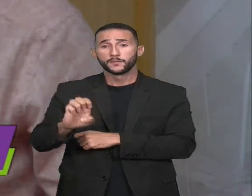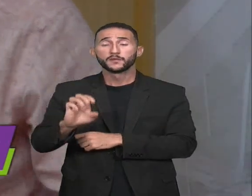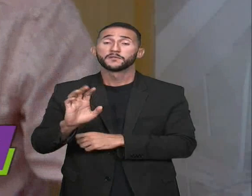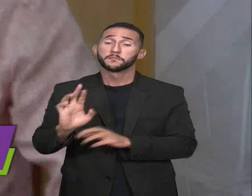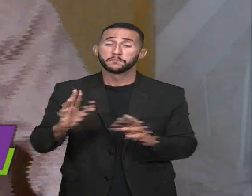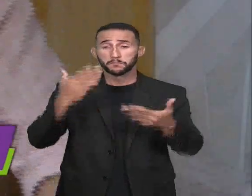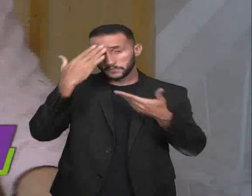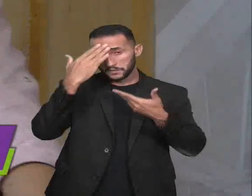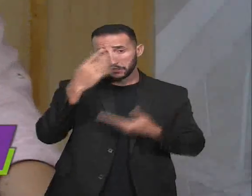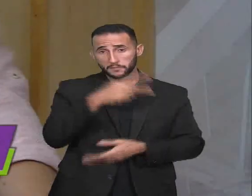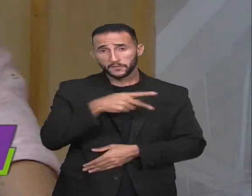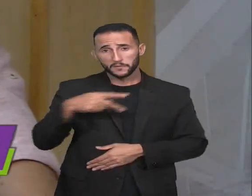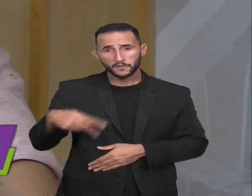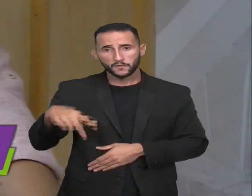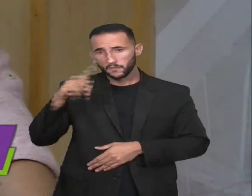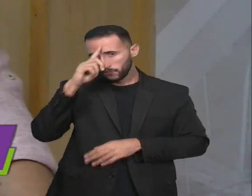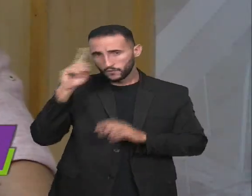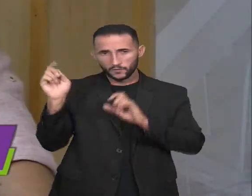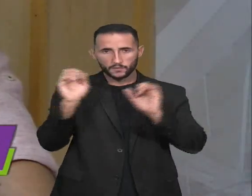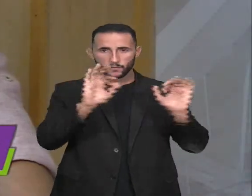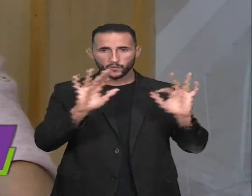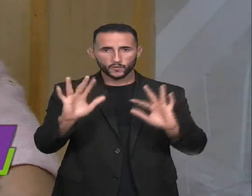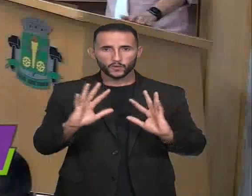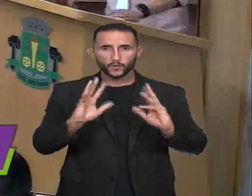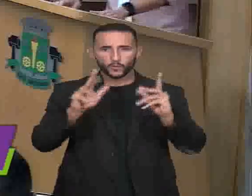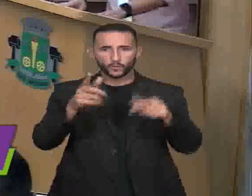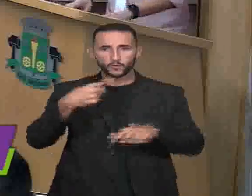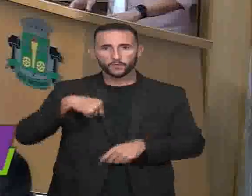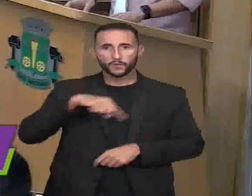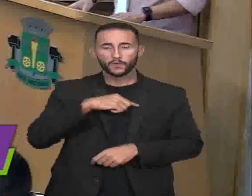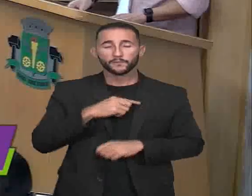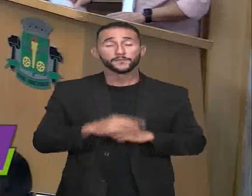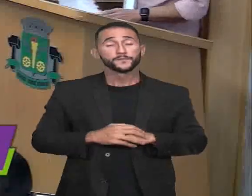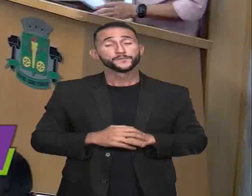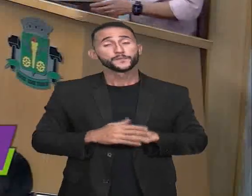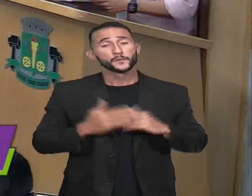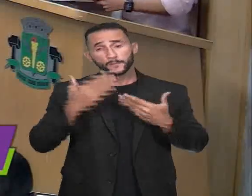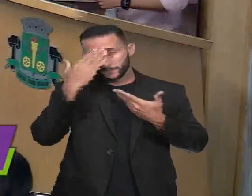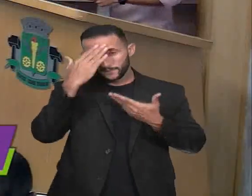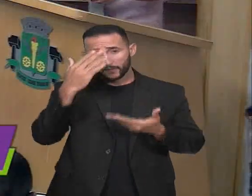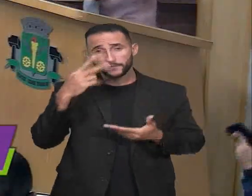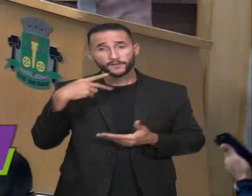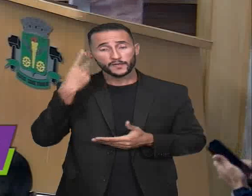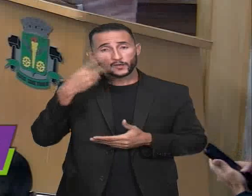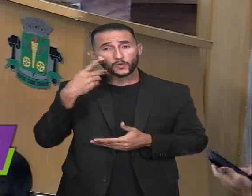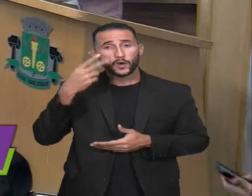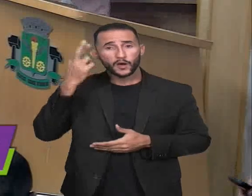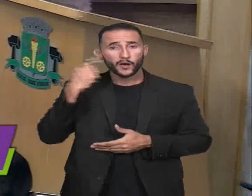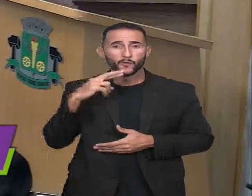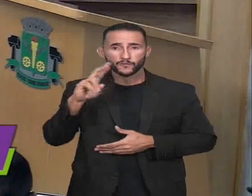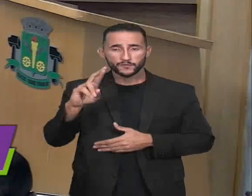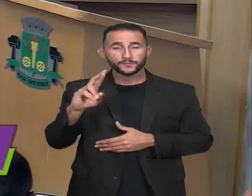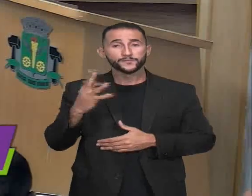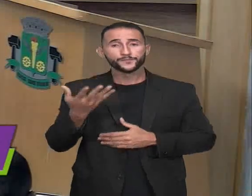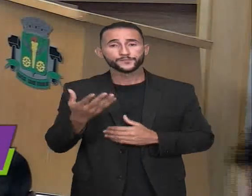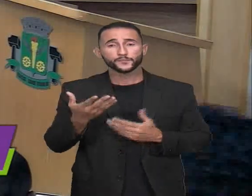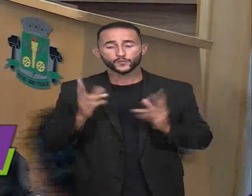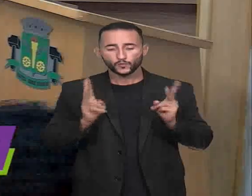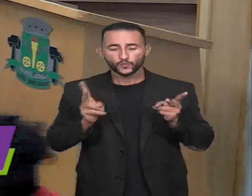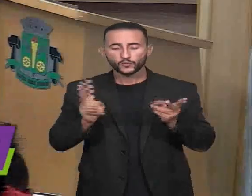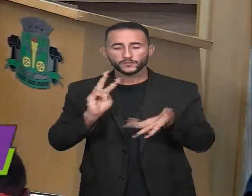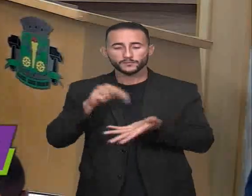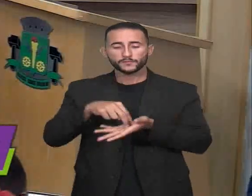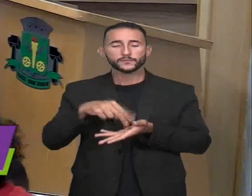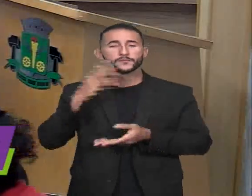Presidente e que Deus abençoe a to todos nós obrigado Nobre Vereador Ralf Silva Continua em